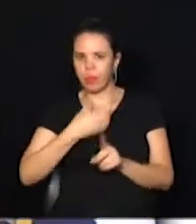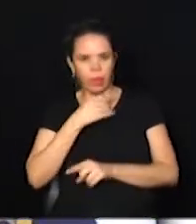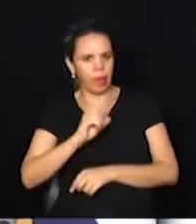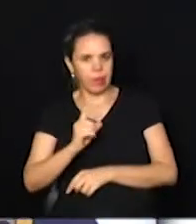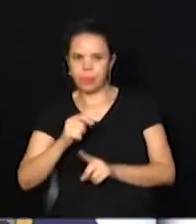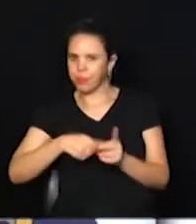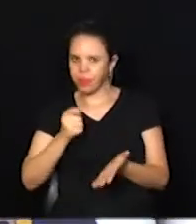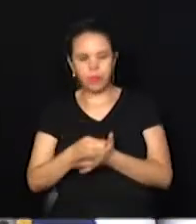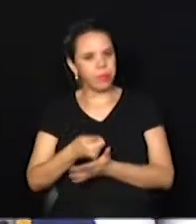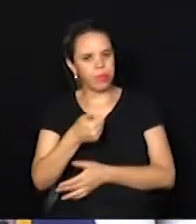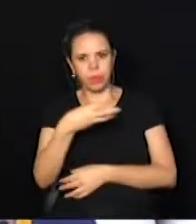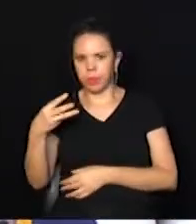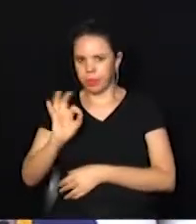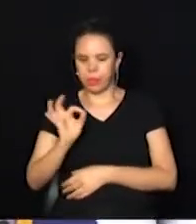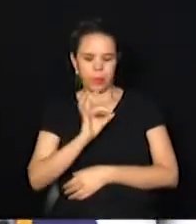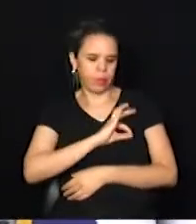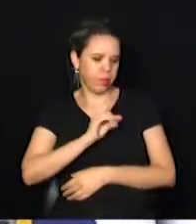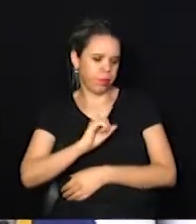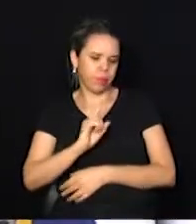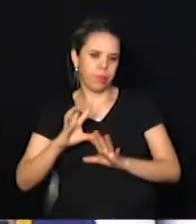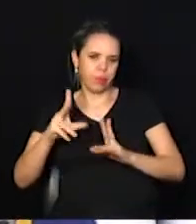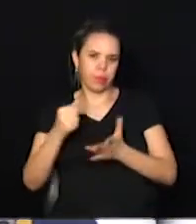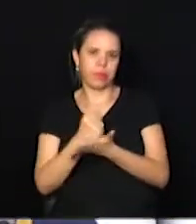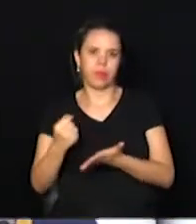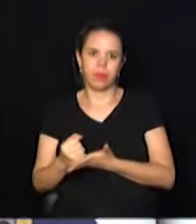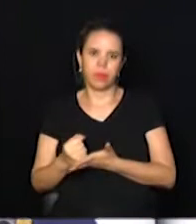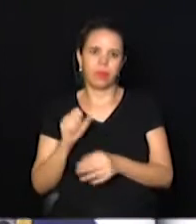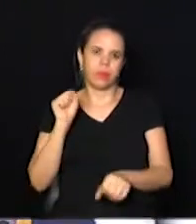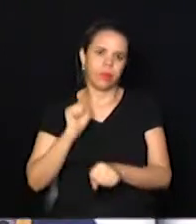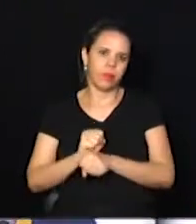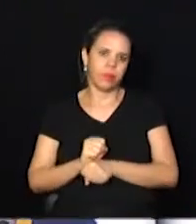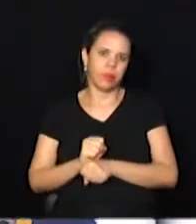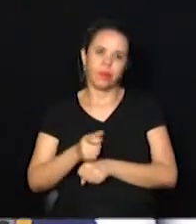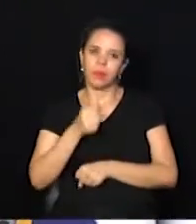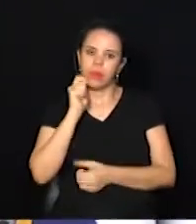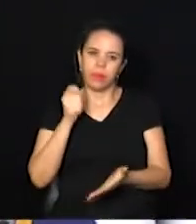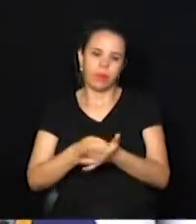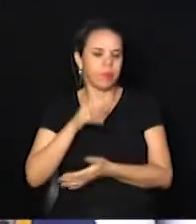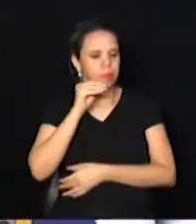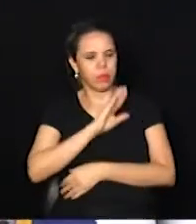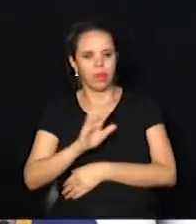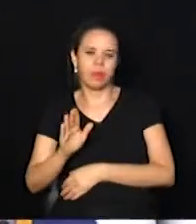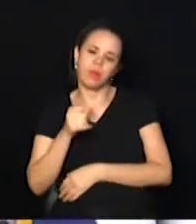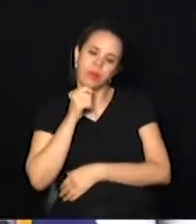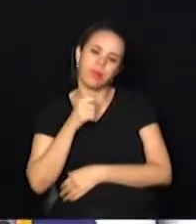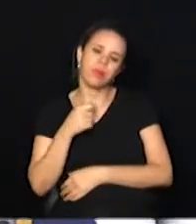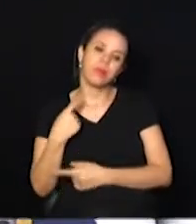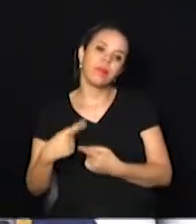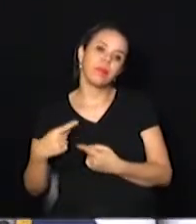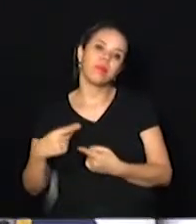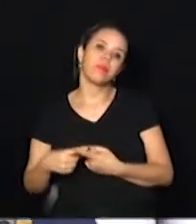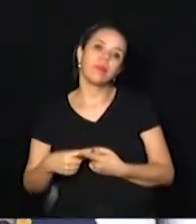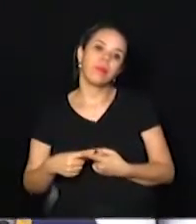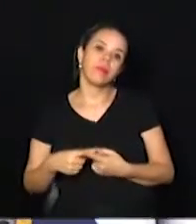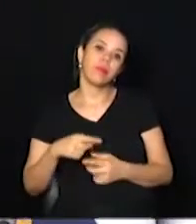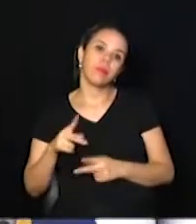tinha pago o 13º. Todos os contratos foram suspensos, enquanto não pagar os funcionários. Porque sem o